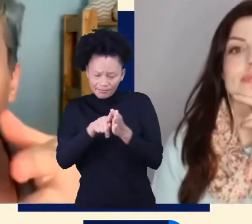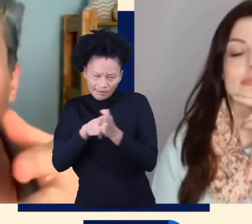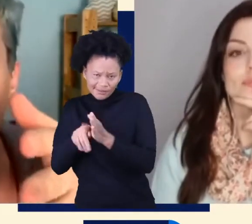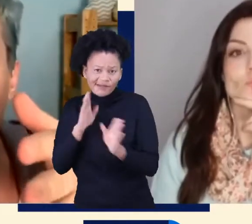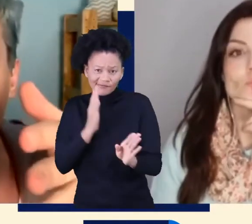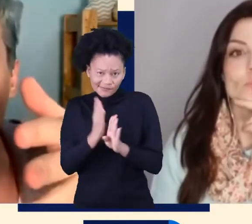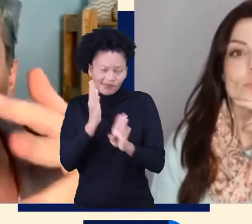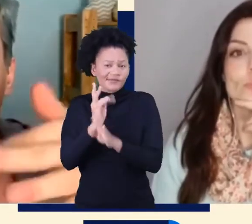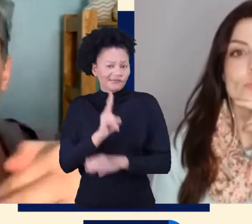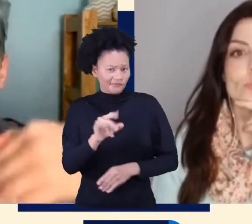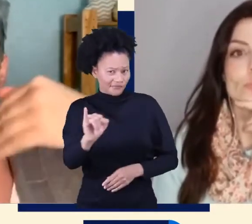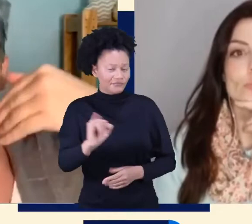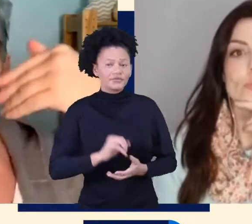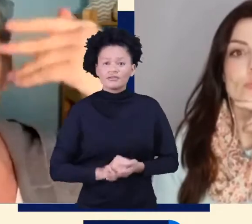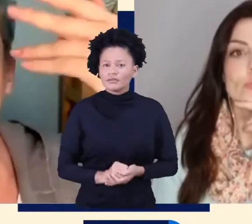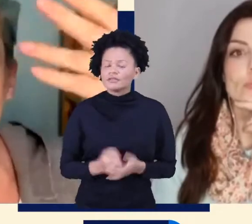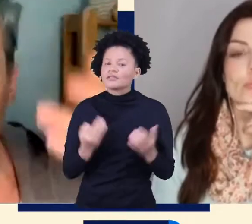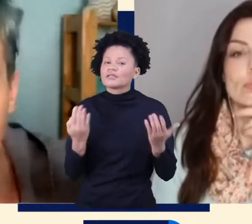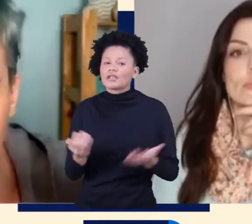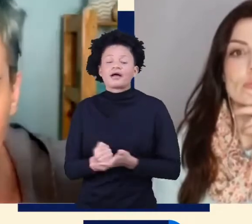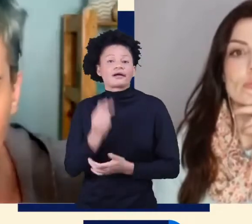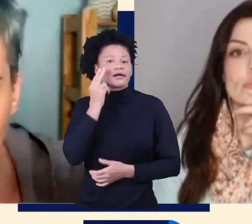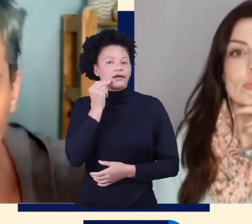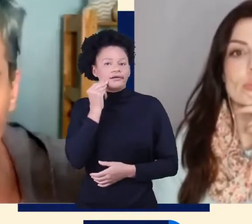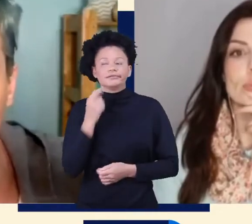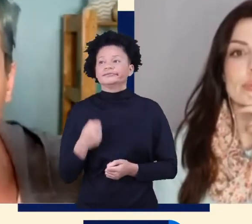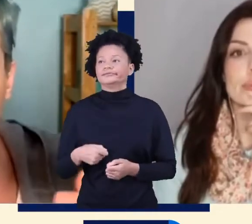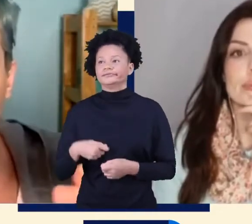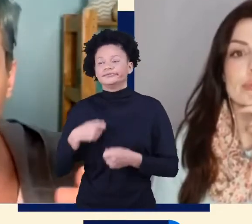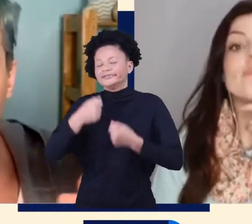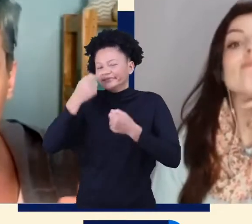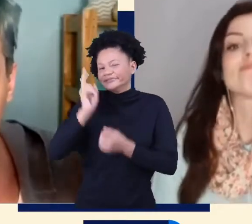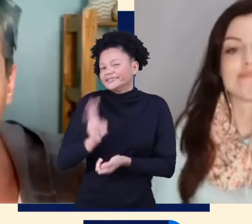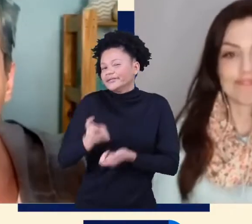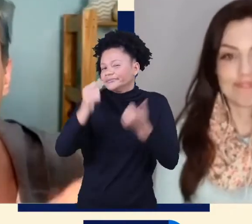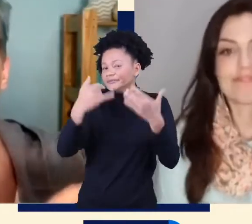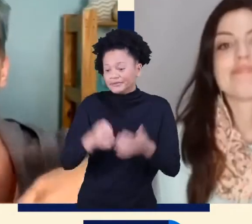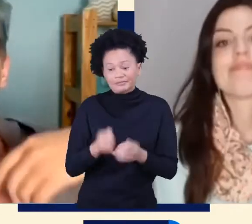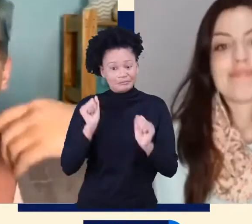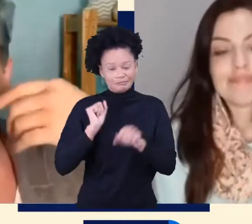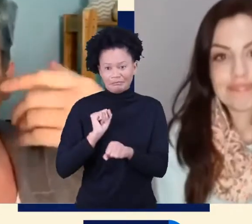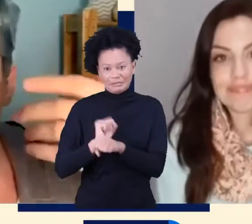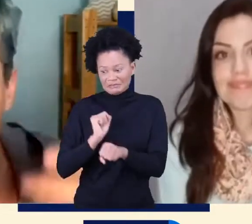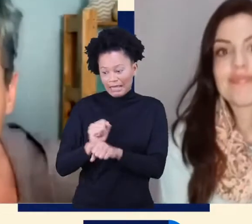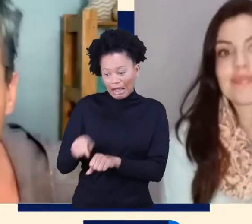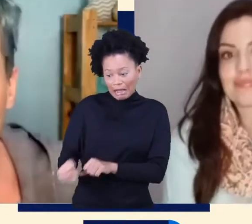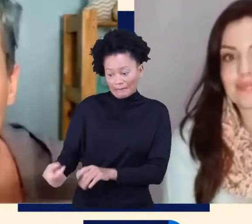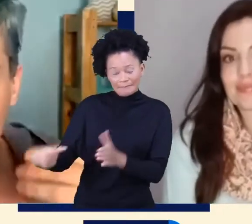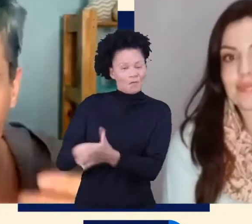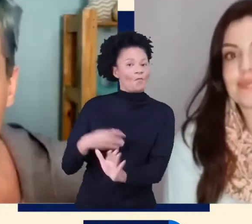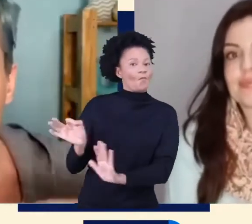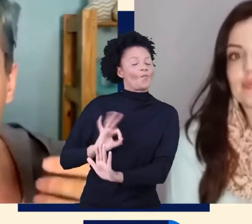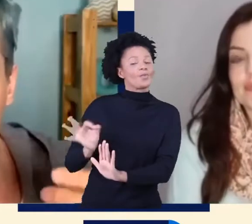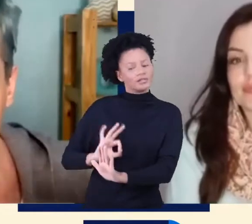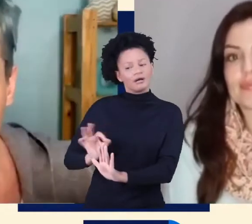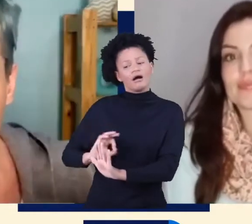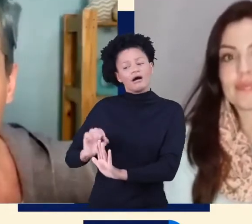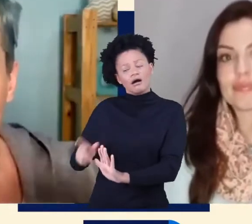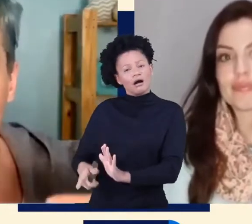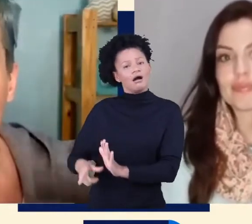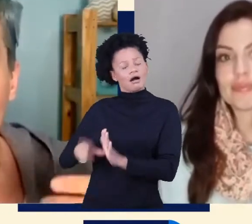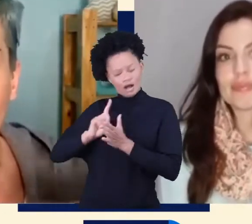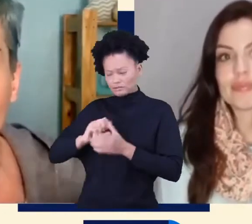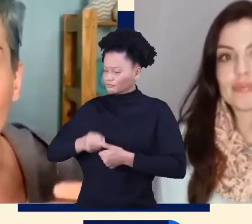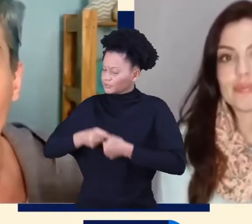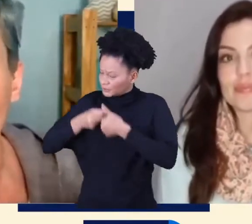E aí, a Carol sempre diz, né? A gente não precisa esperar a criança trazer a pergunta, né? É interessante sempre trazer essas conversas, não